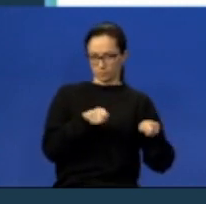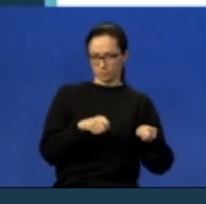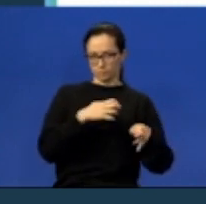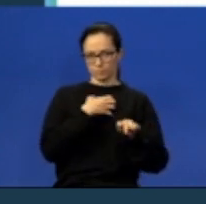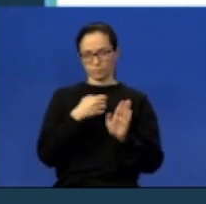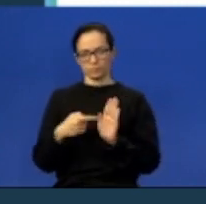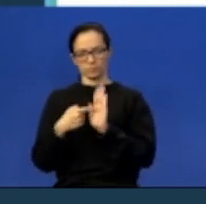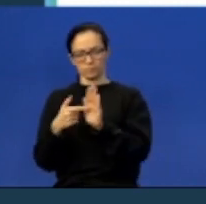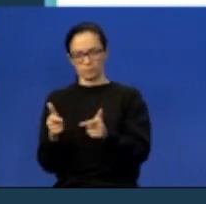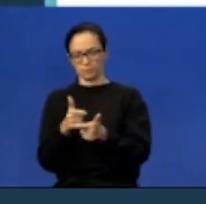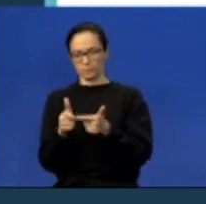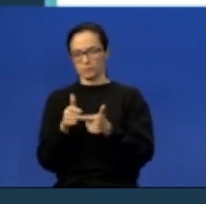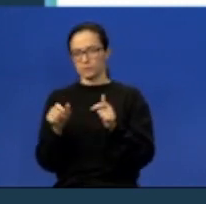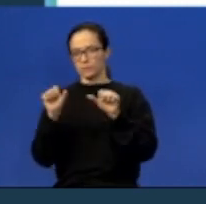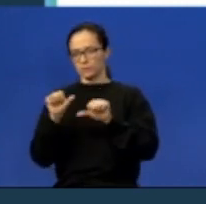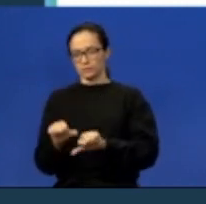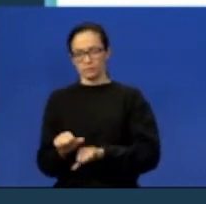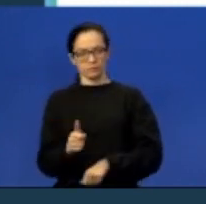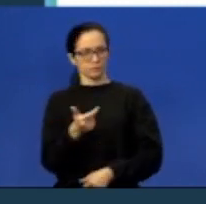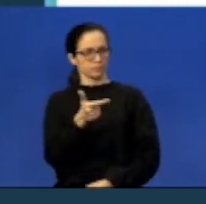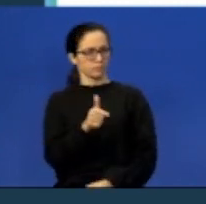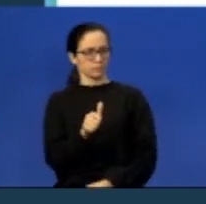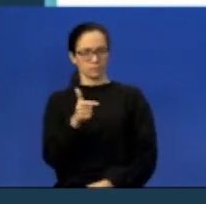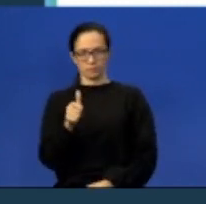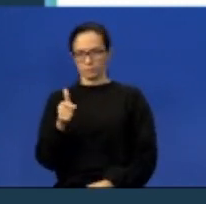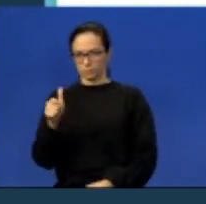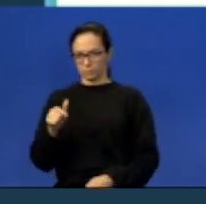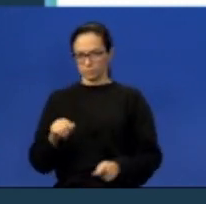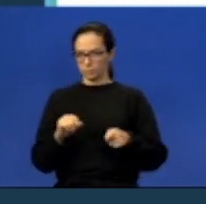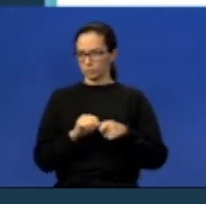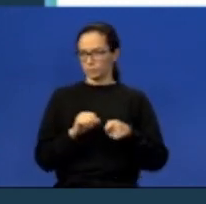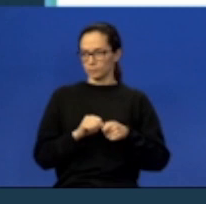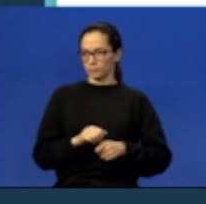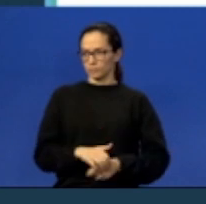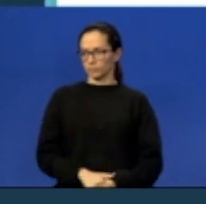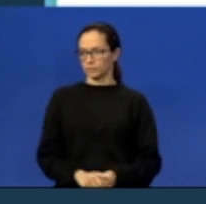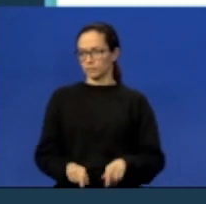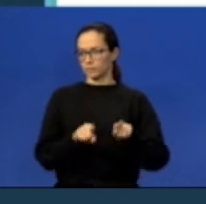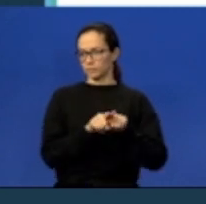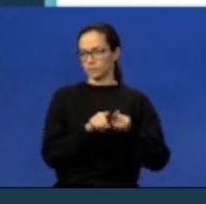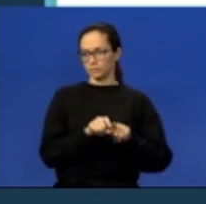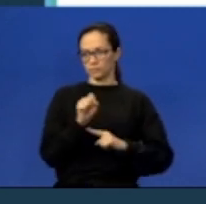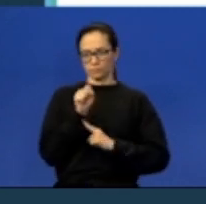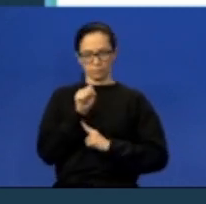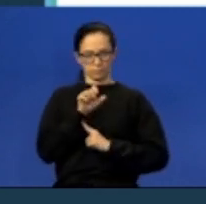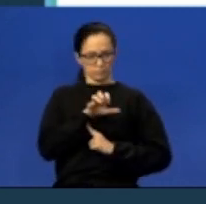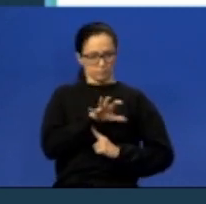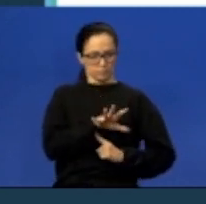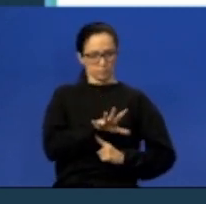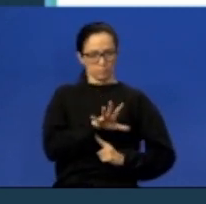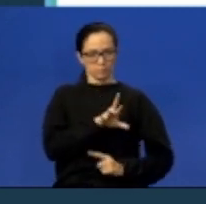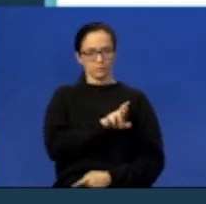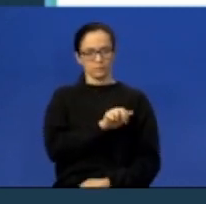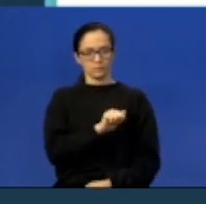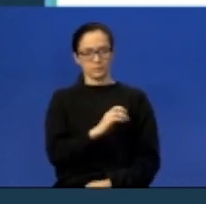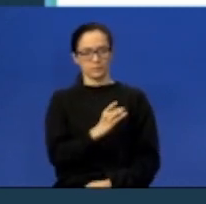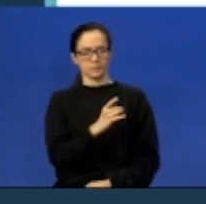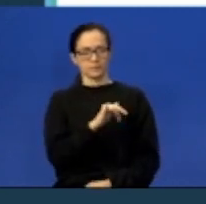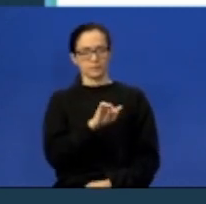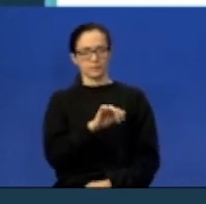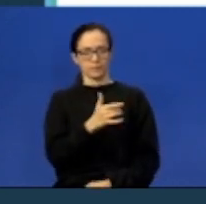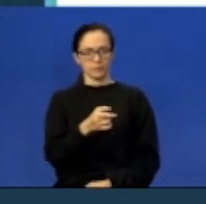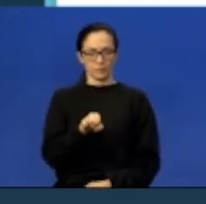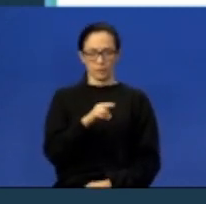apresentam efeitos nocivos significativos dentro do uso diagnóstico na medicina. Não utiliza radiação ionizante, então, diferentemente